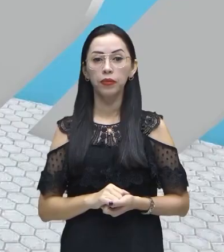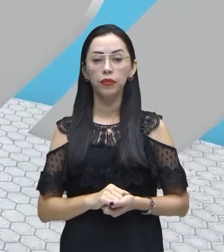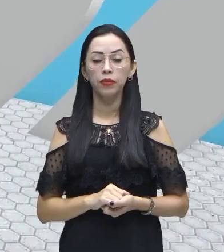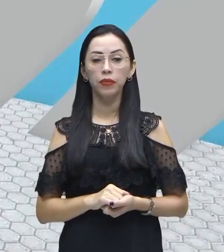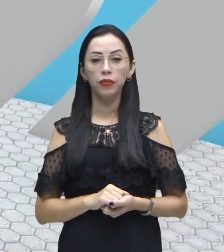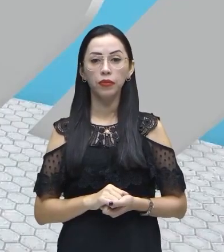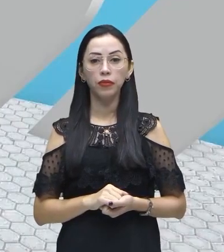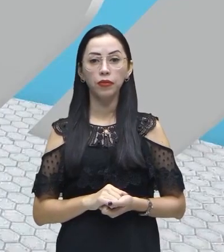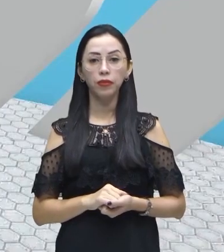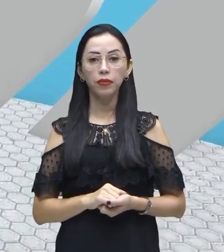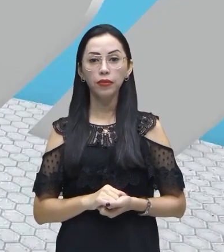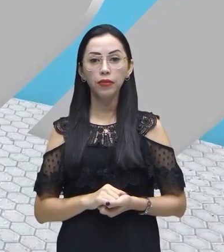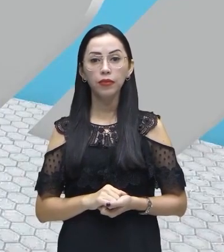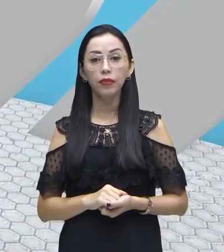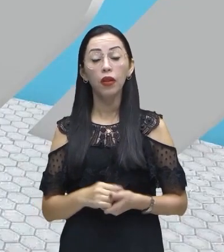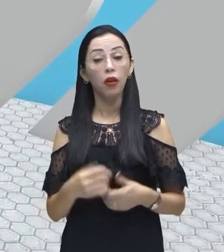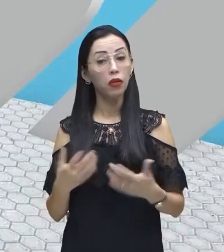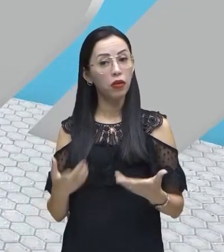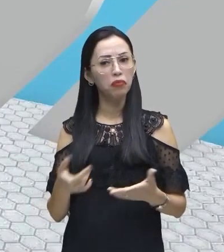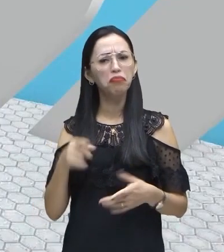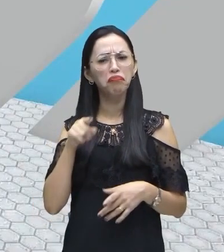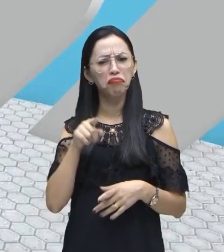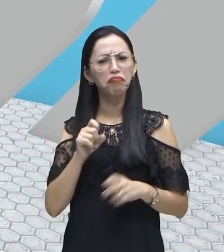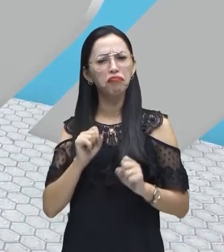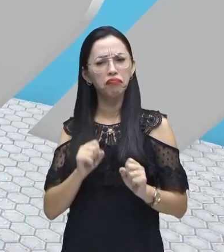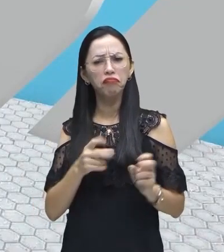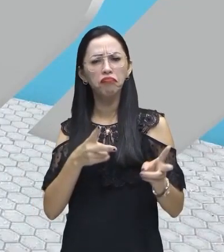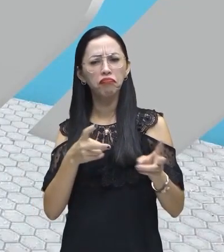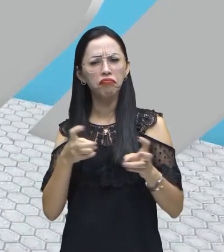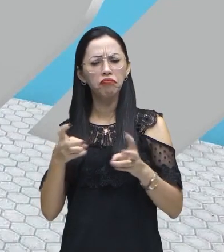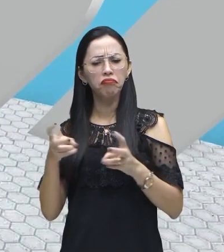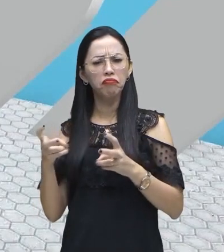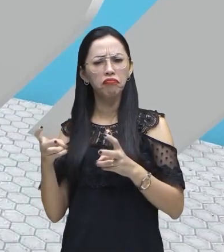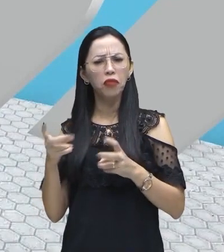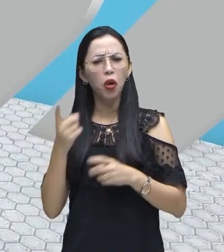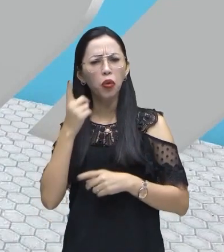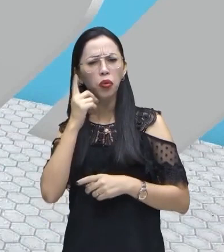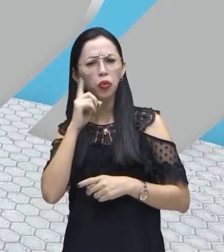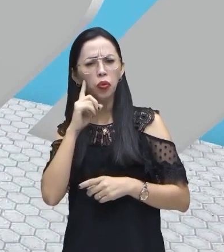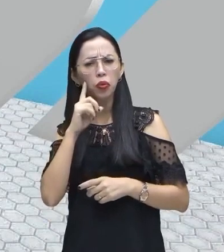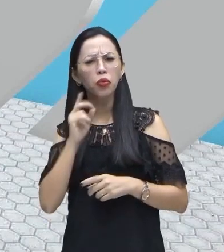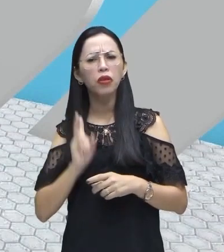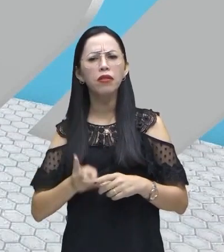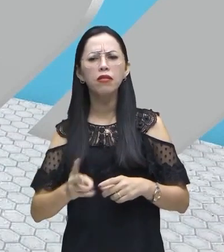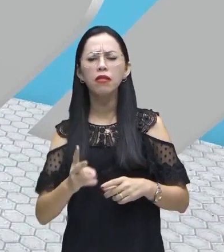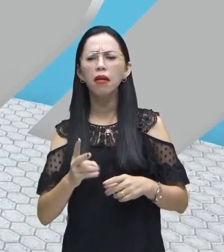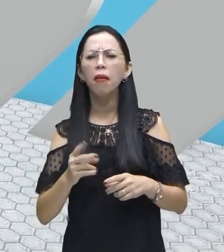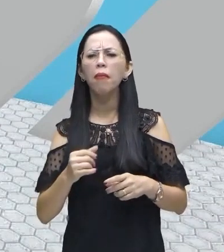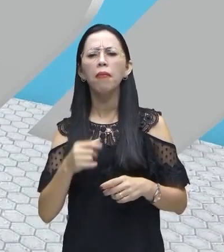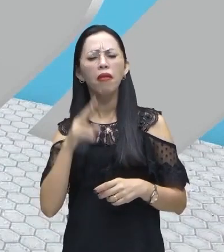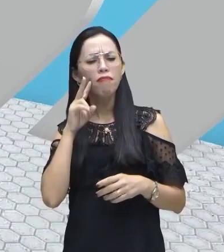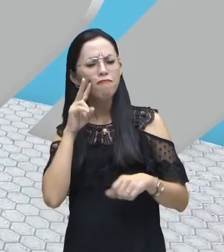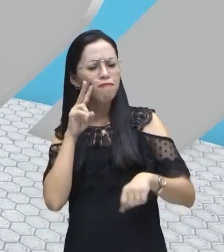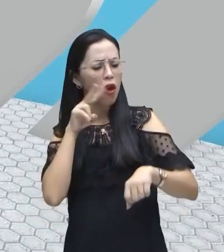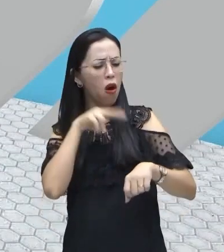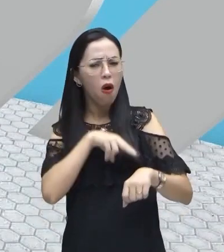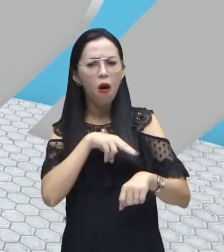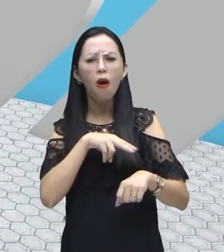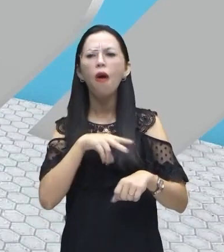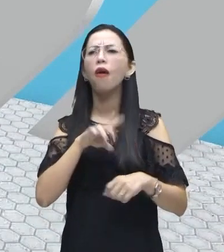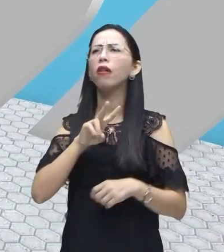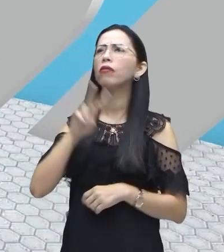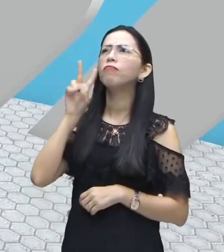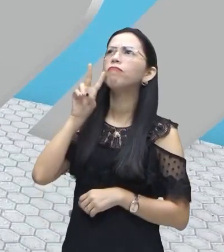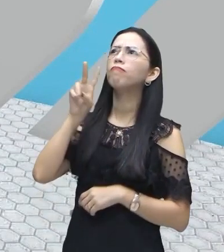Então, você pode perceber que durante o nosso dia a dia nós usamos o tempo todo as medidas de tempo. Seja para ver a hora de ir para a escola, a hora que